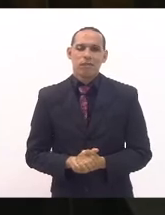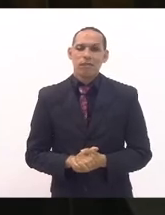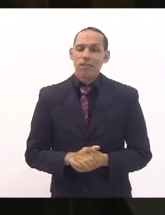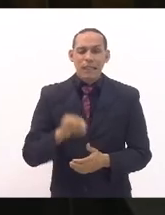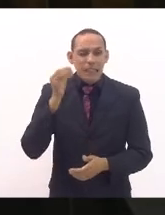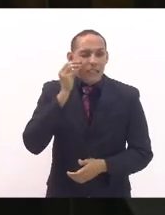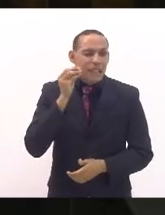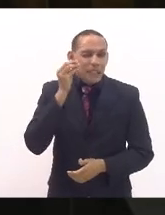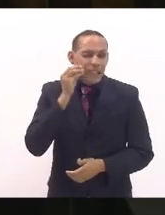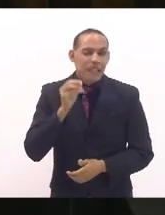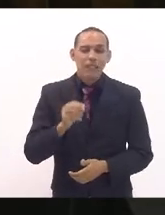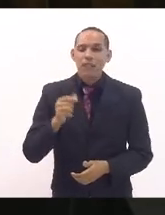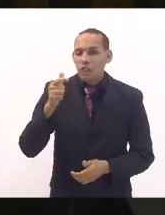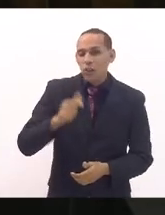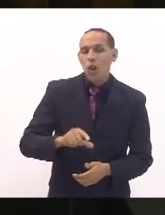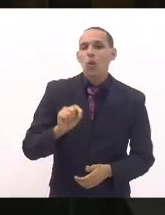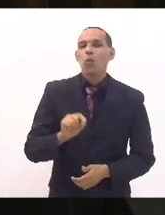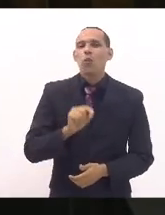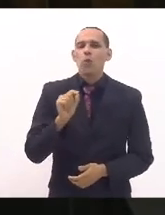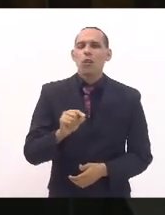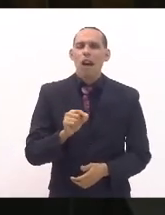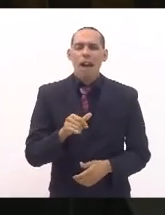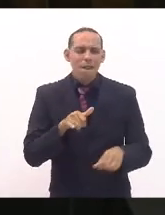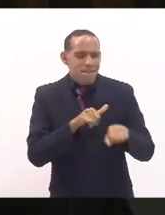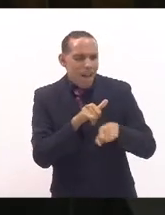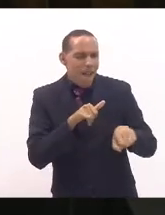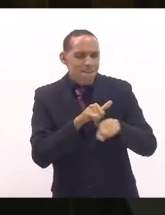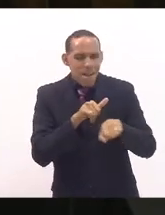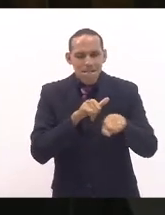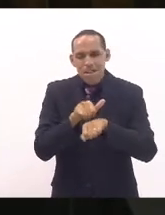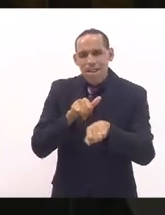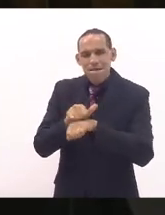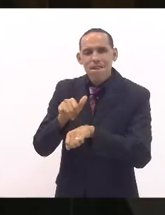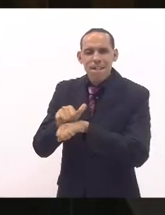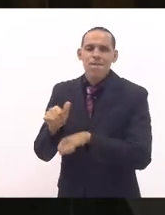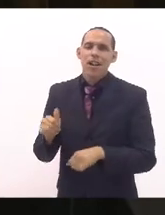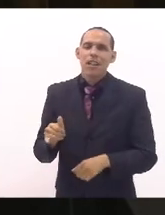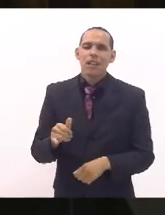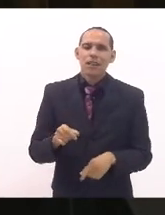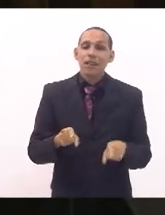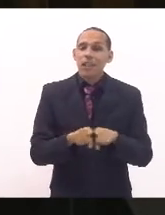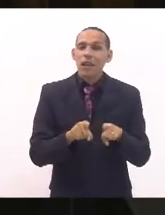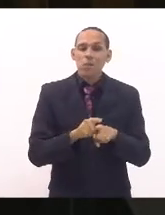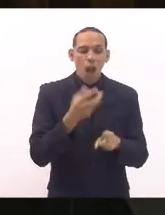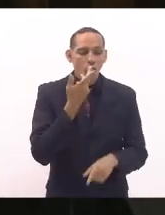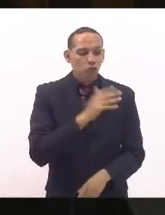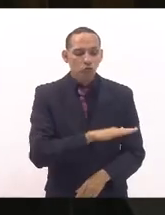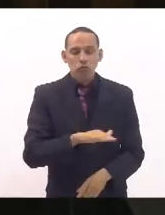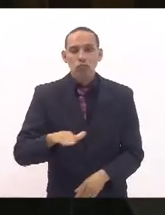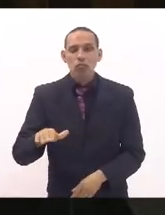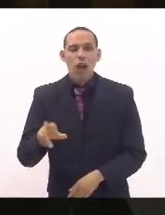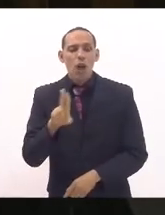tentando mais uma vez ludibriar, enganar, usar as nossas crianças,